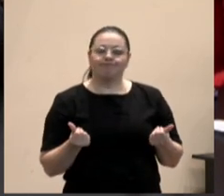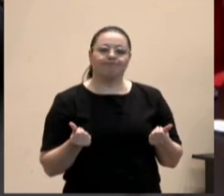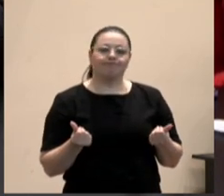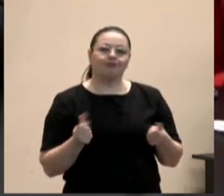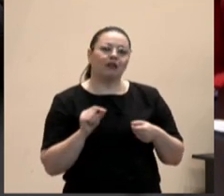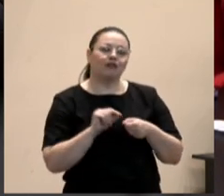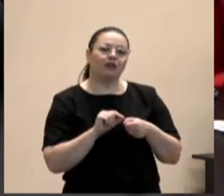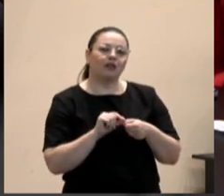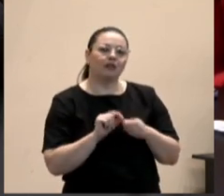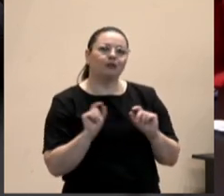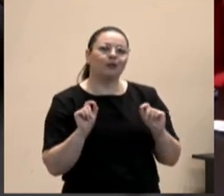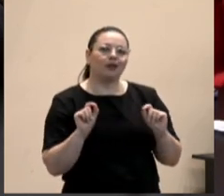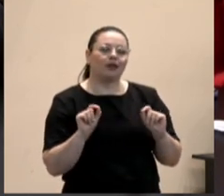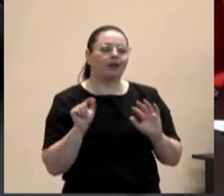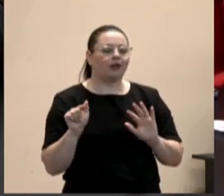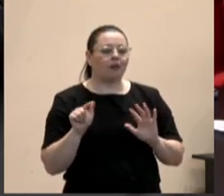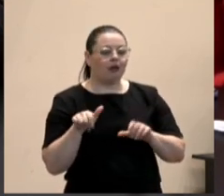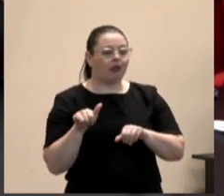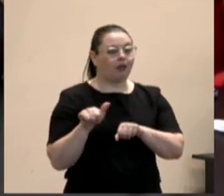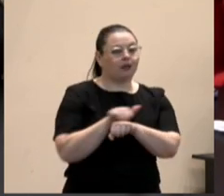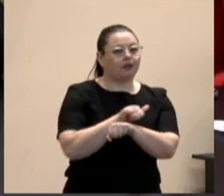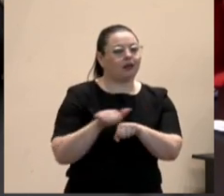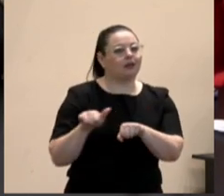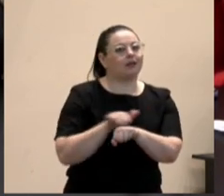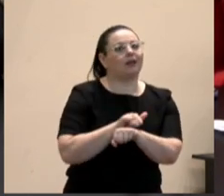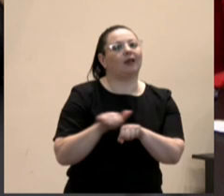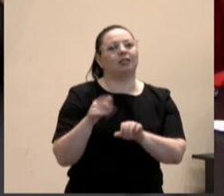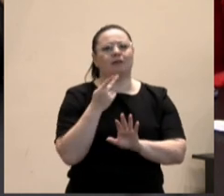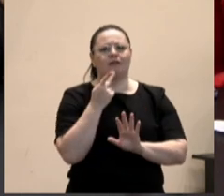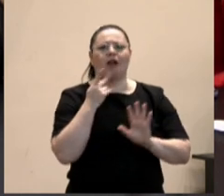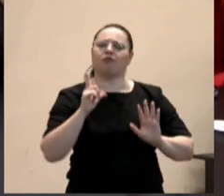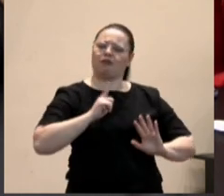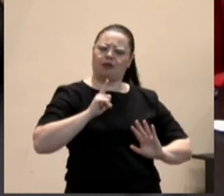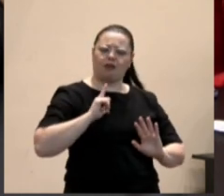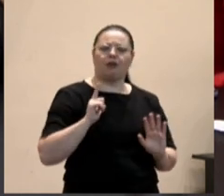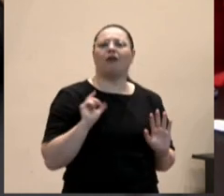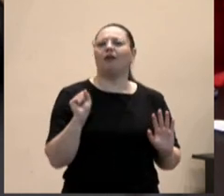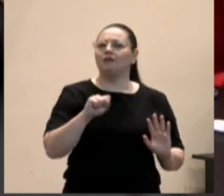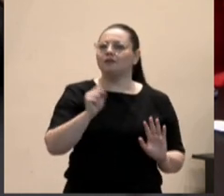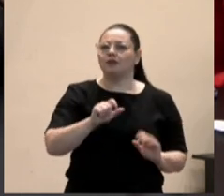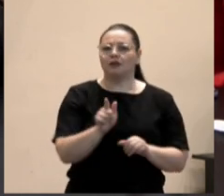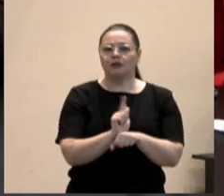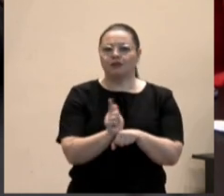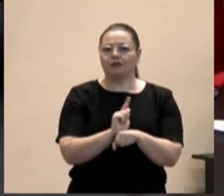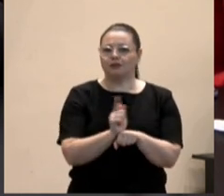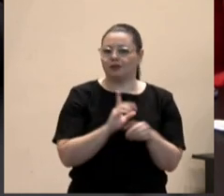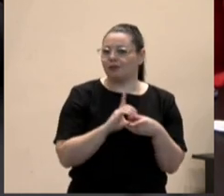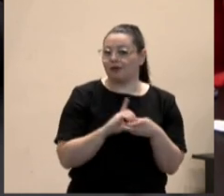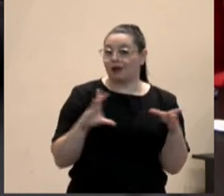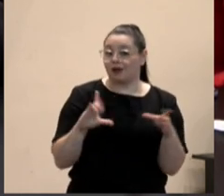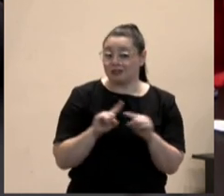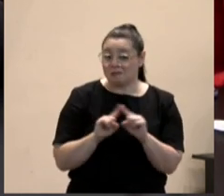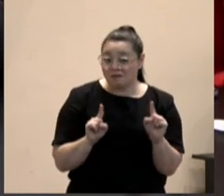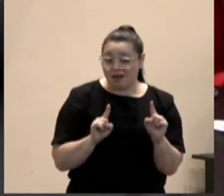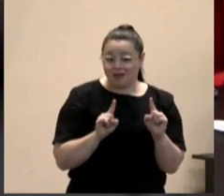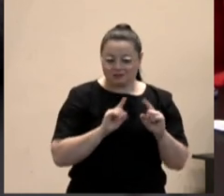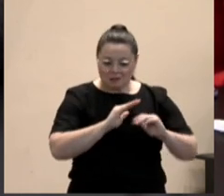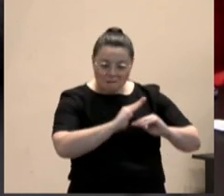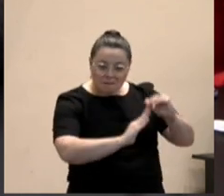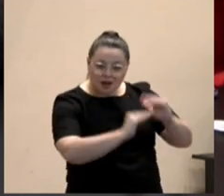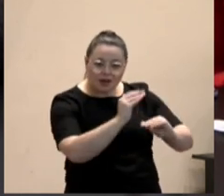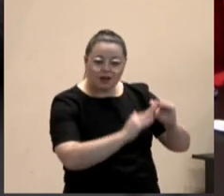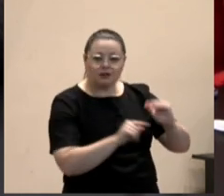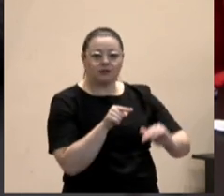fez uma jogada de mestre aqui para dizer que ele tem gestão democrática, mas na prática